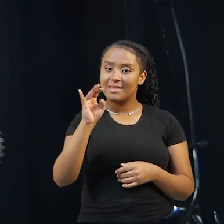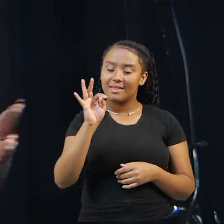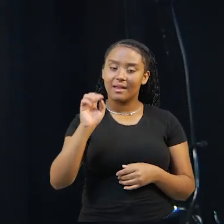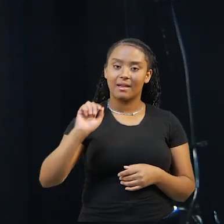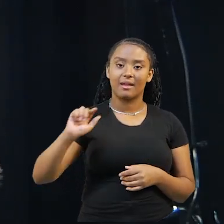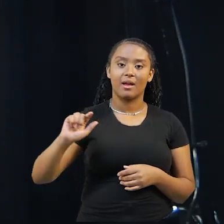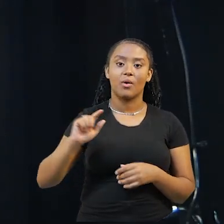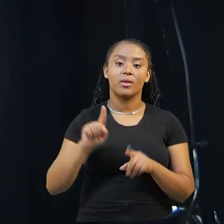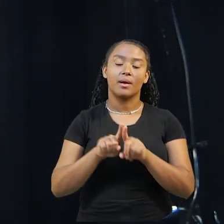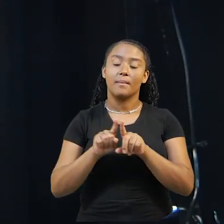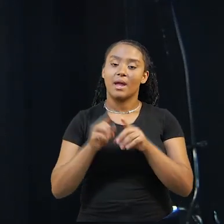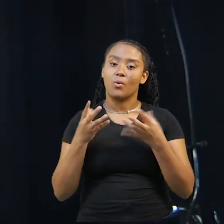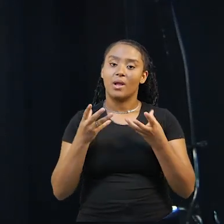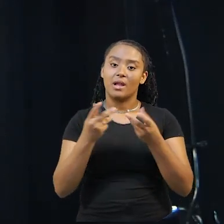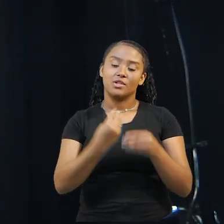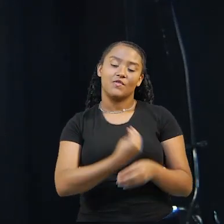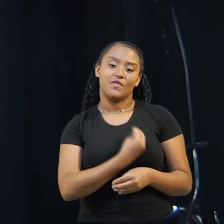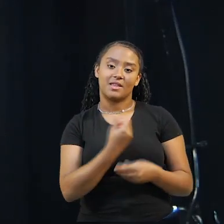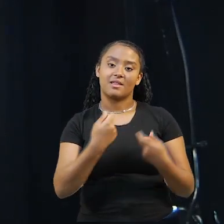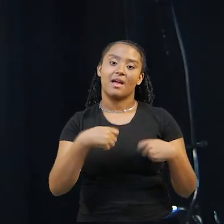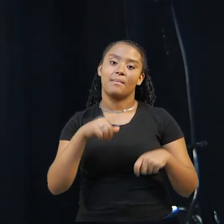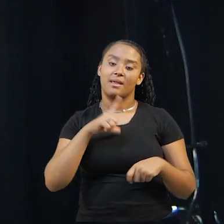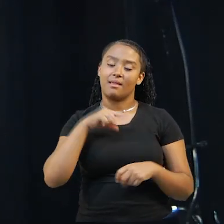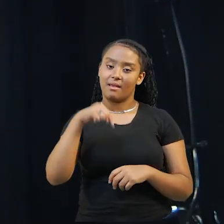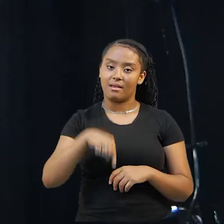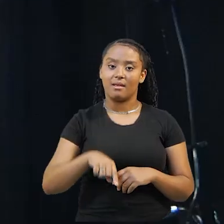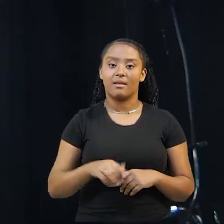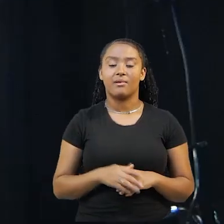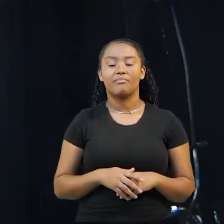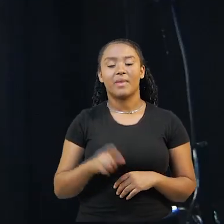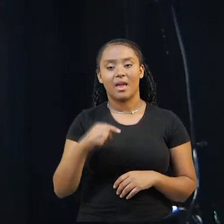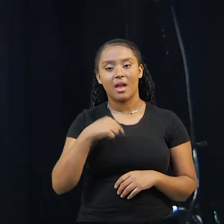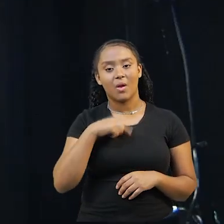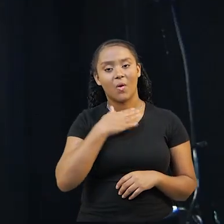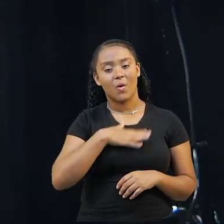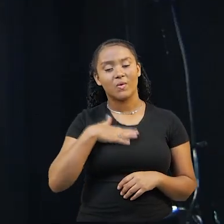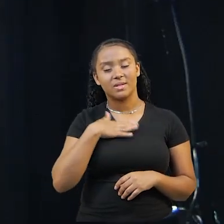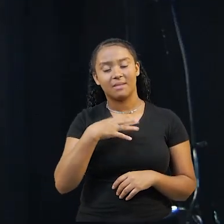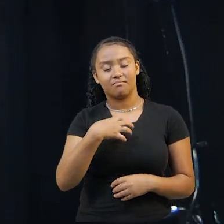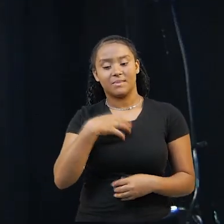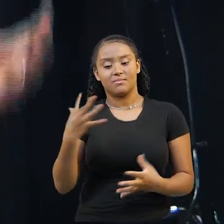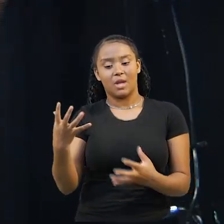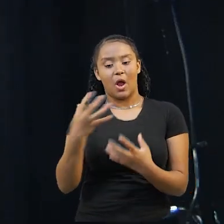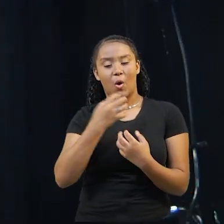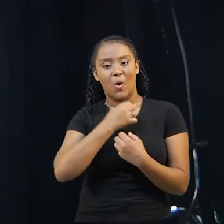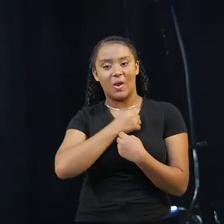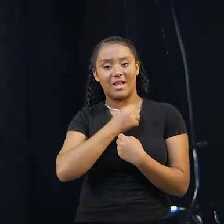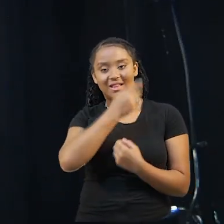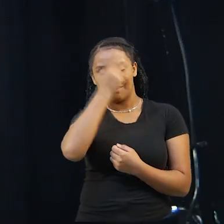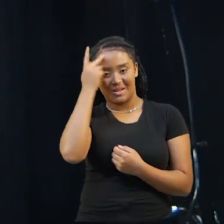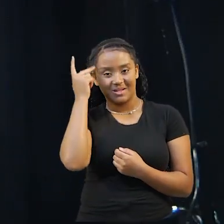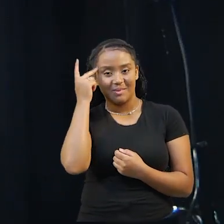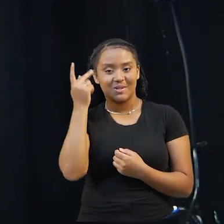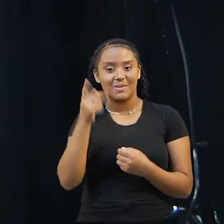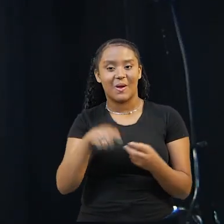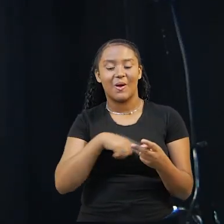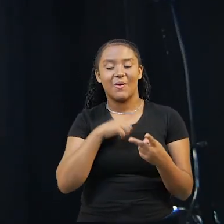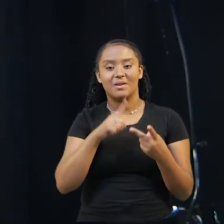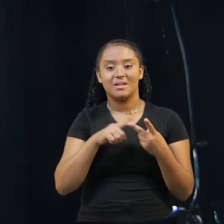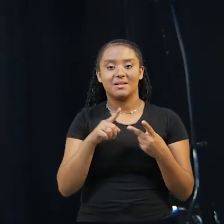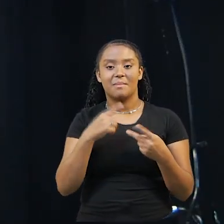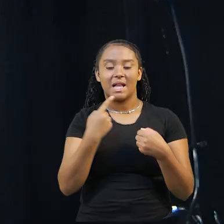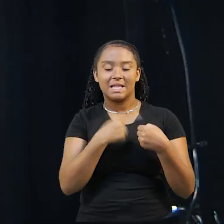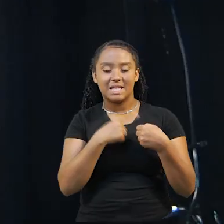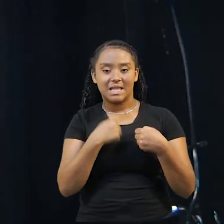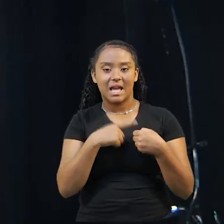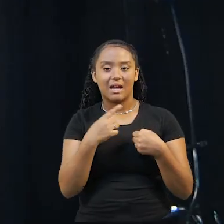qualidade de vida que a gente consegue ter aqui, né? E eu me senti muito acolhida pelas pessoas, pela